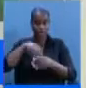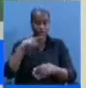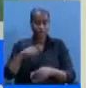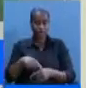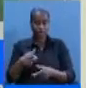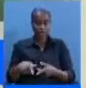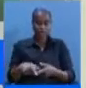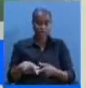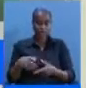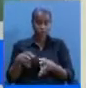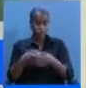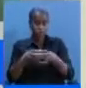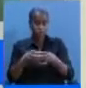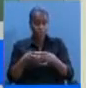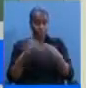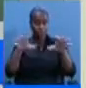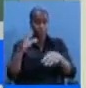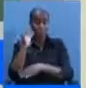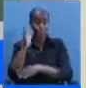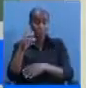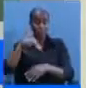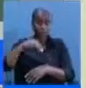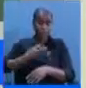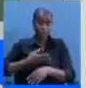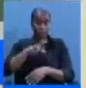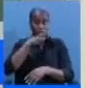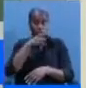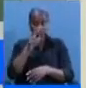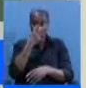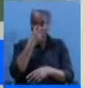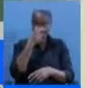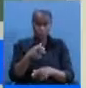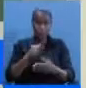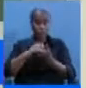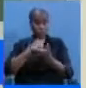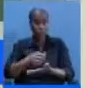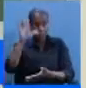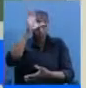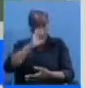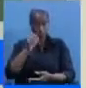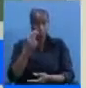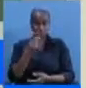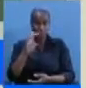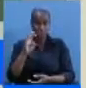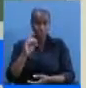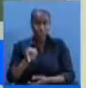frente dos destinos do grupo parlamentar do mpd sublinhando o foco no apoio do governo de político é excessiva